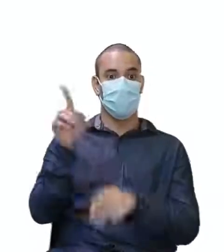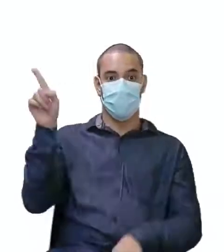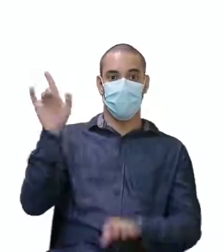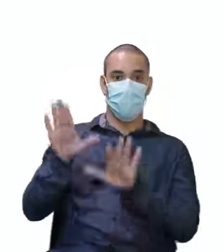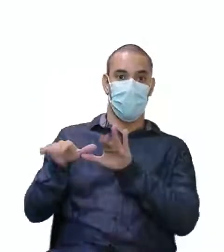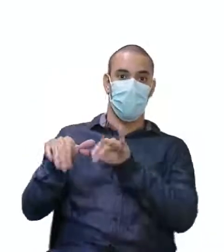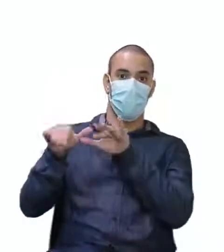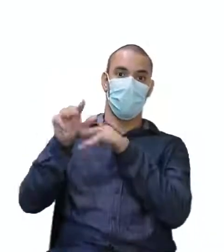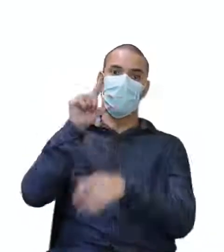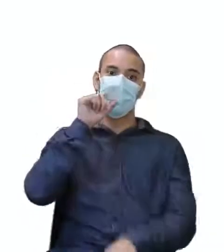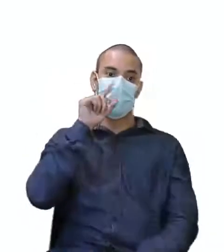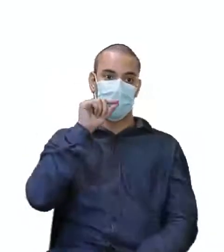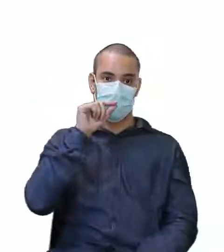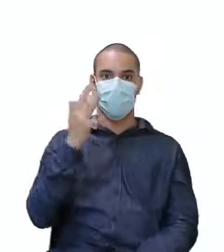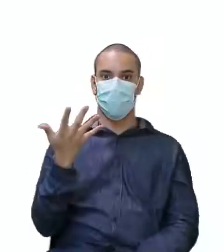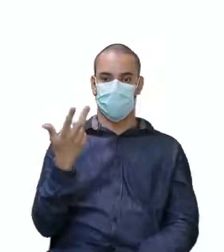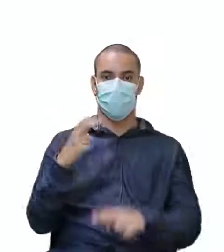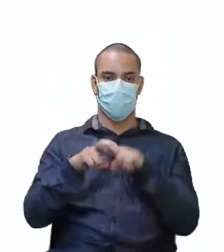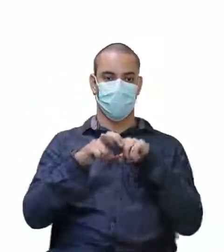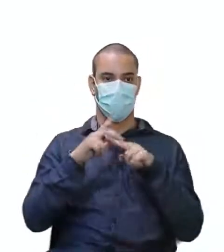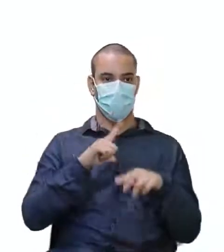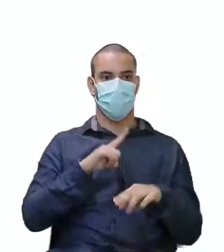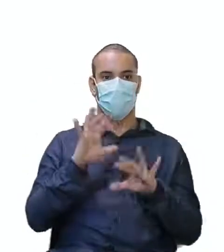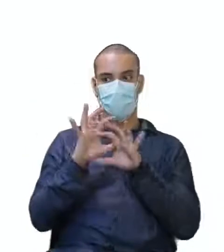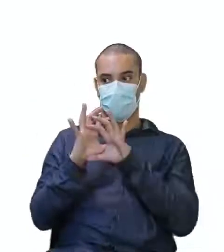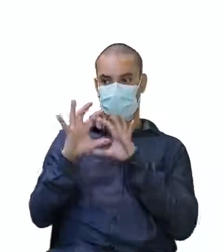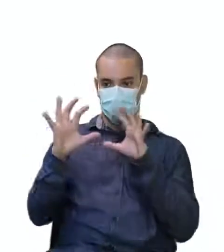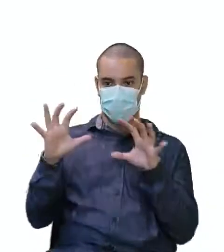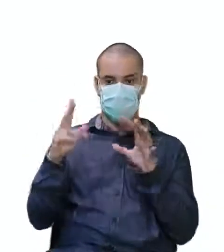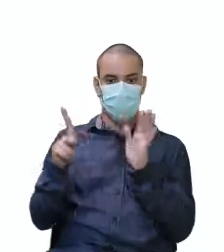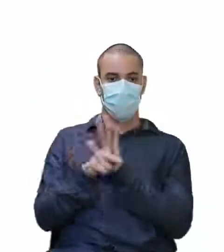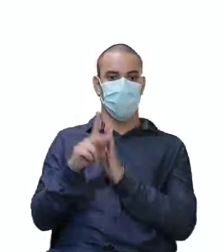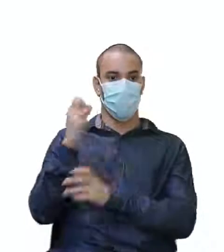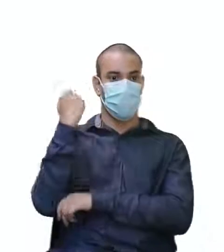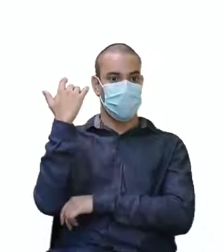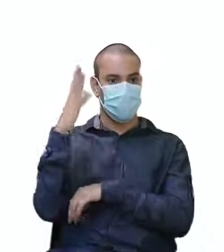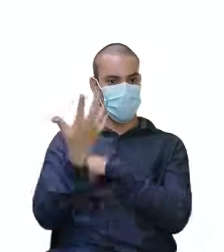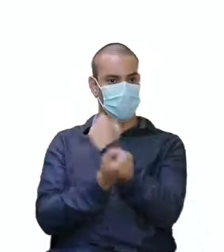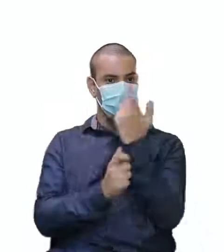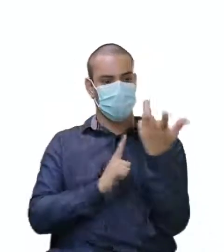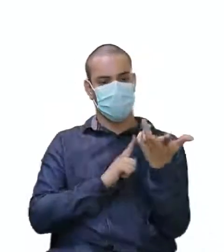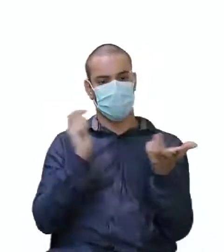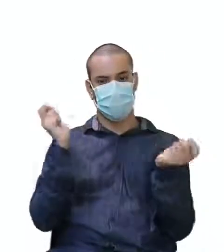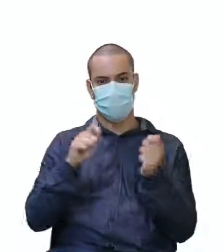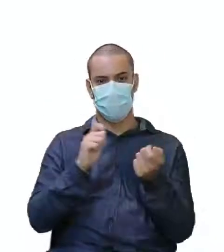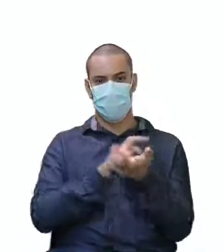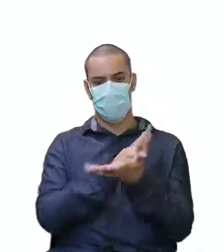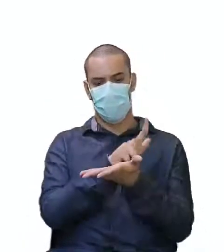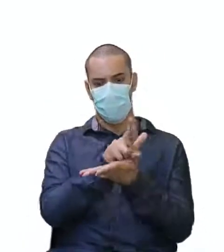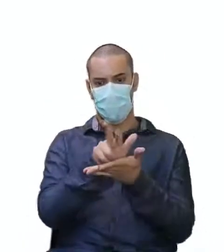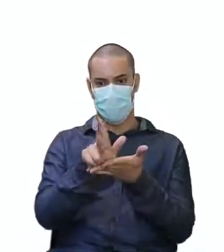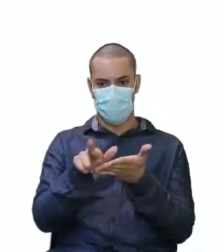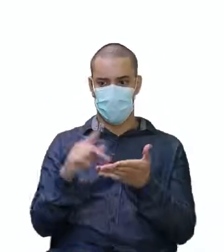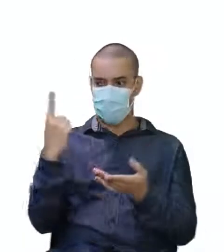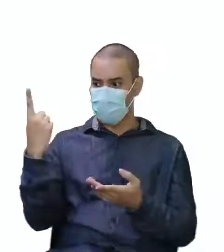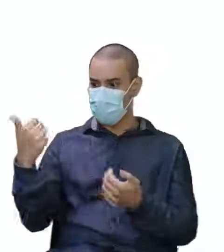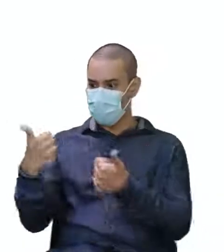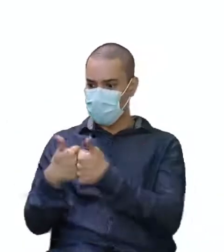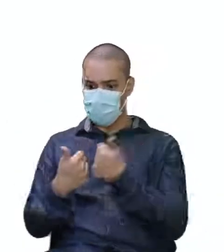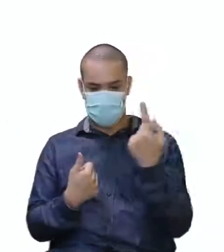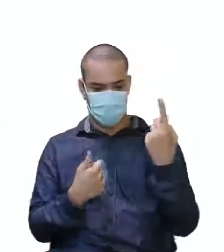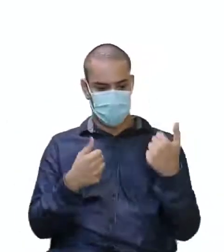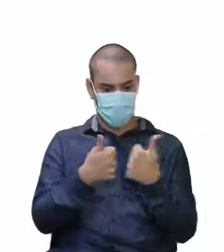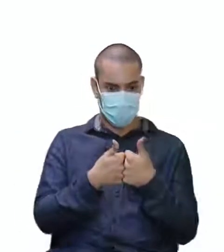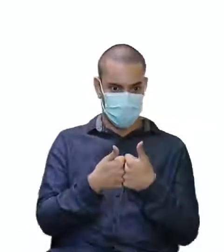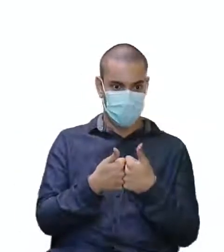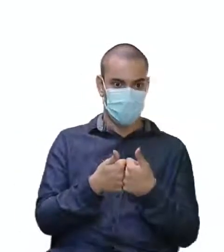ó. Então, uma determinada porção da natureza, ela pode ter vários hábitats, um perto do outro. Não